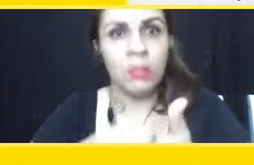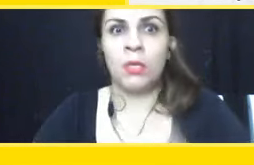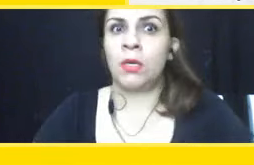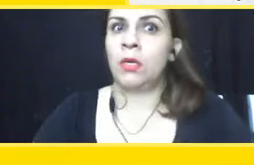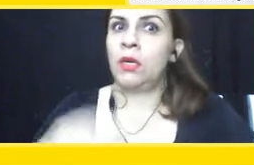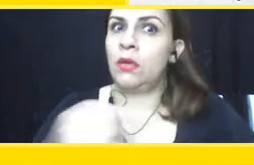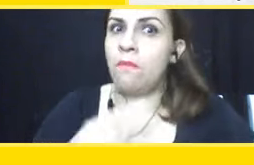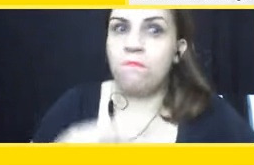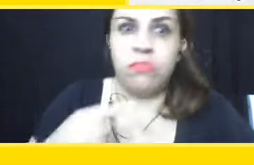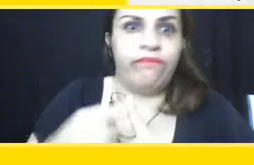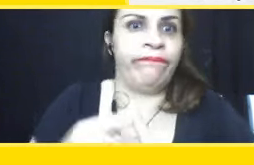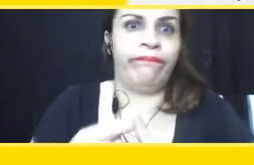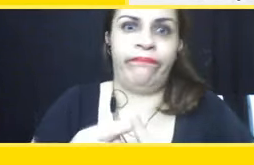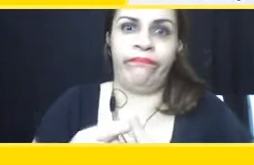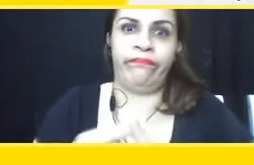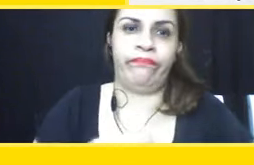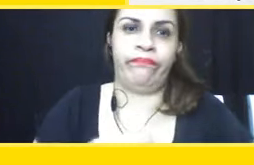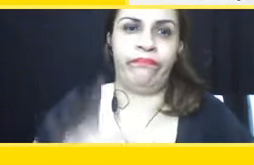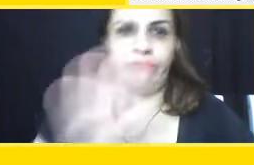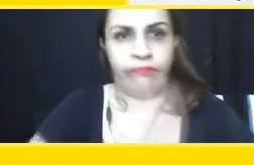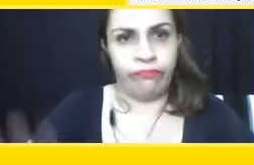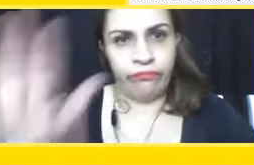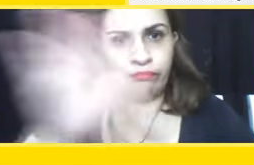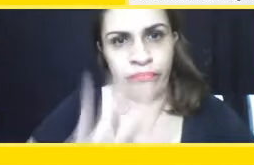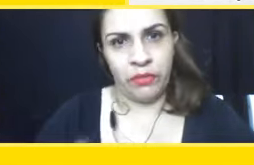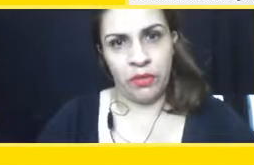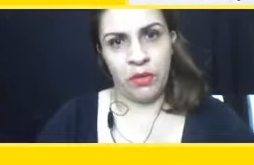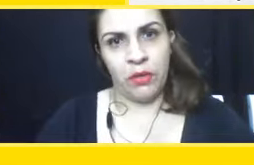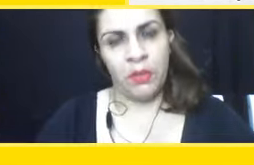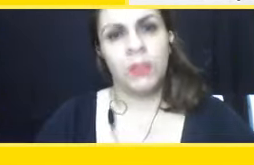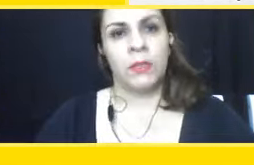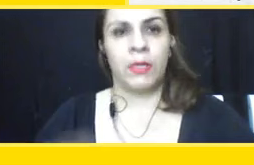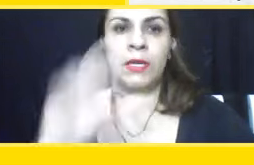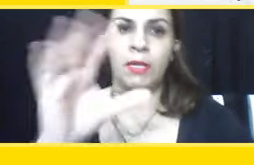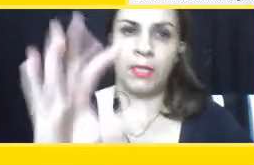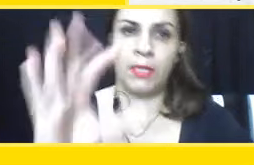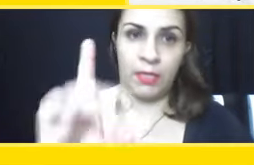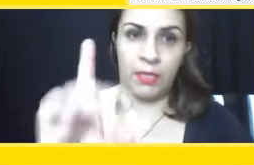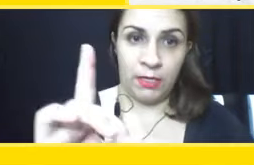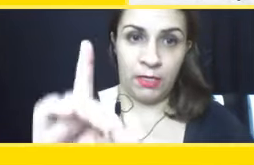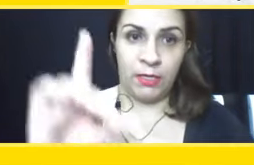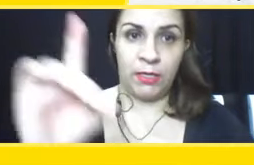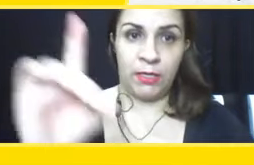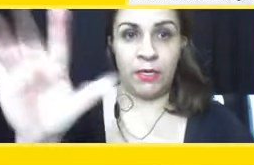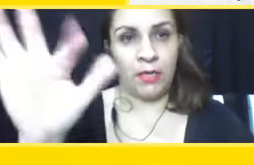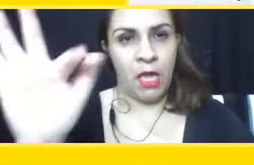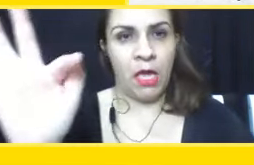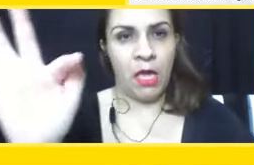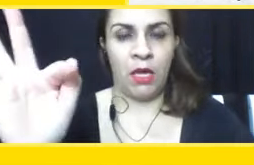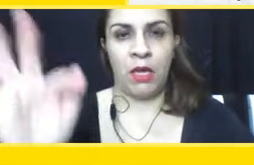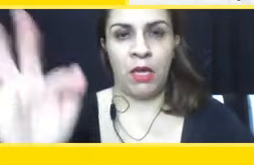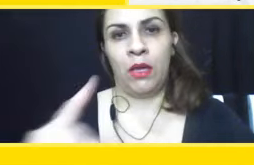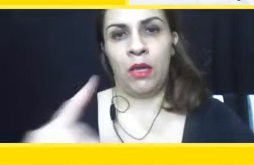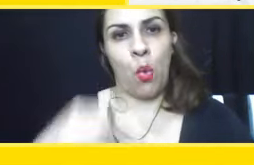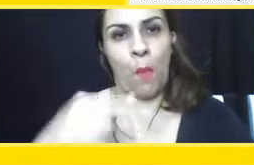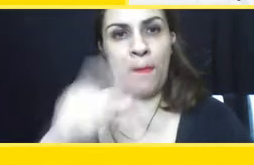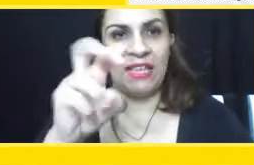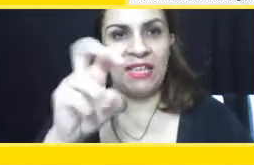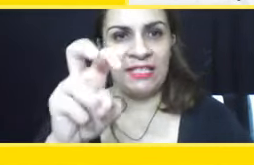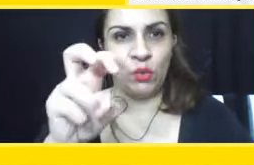sobrevida, pelo menos ao sistema previdenciário do Distrito Federal, tá certo? Deu uma sobrevida de pelo menos mais